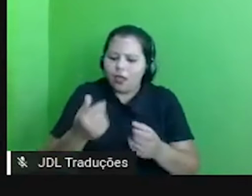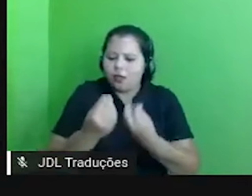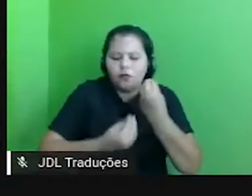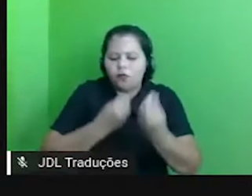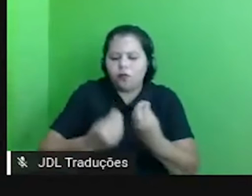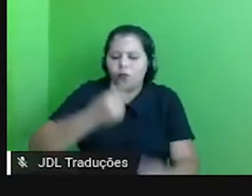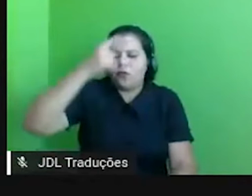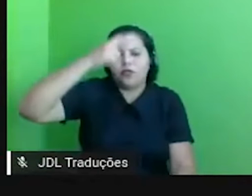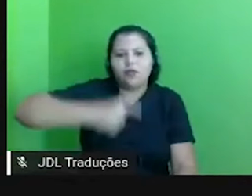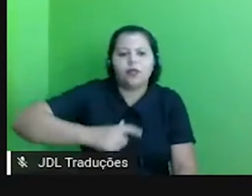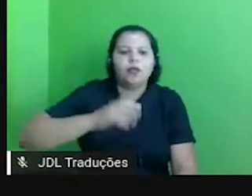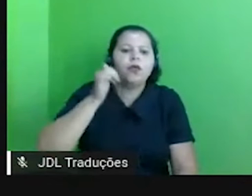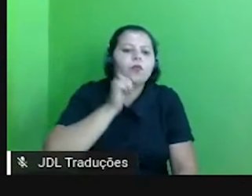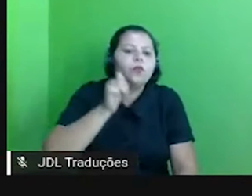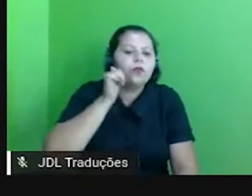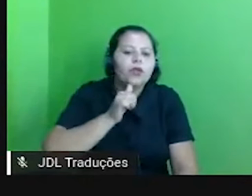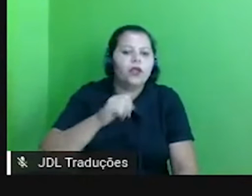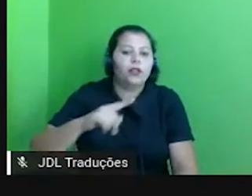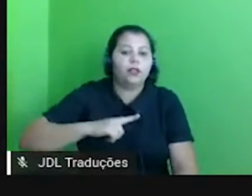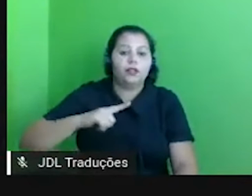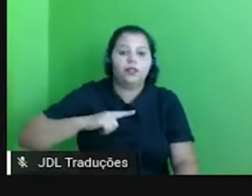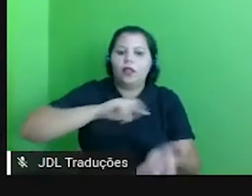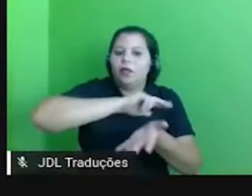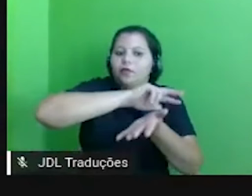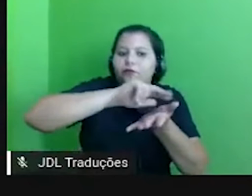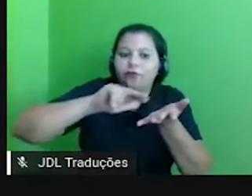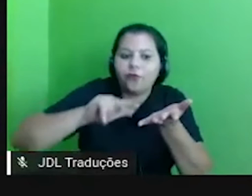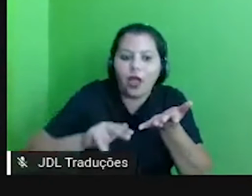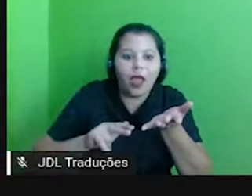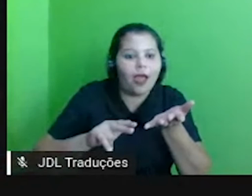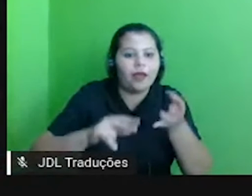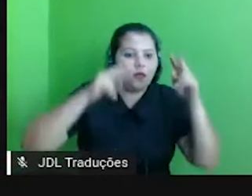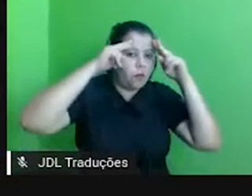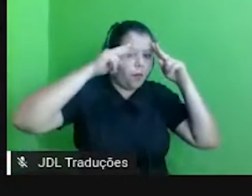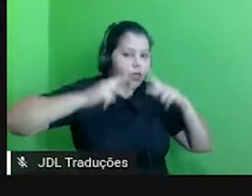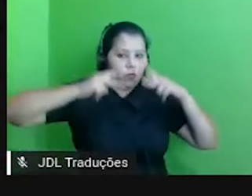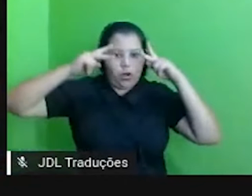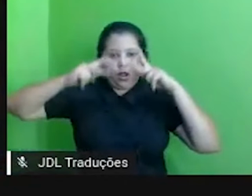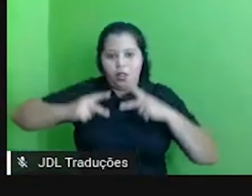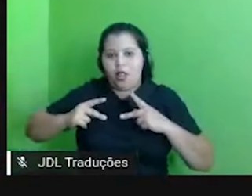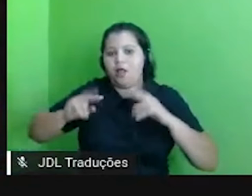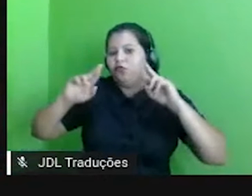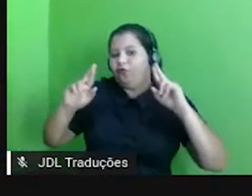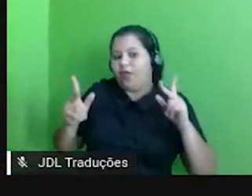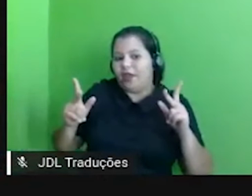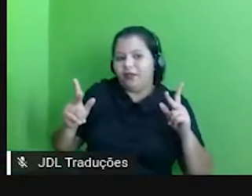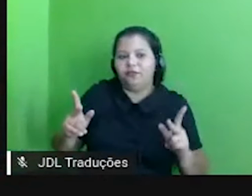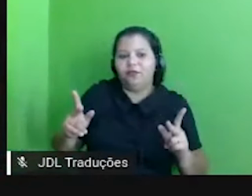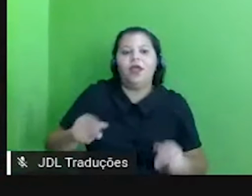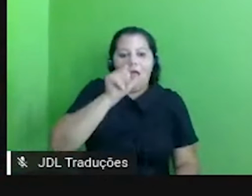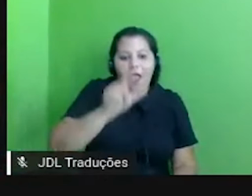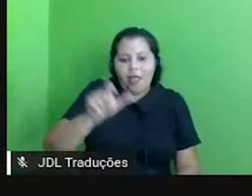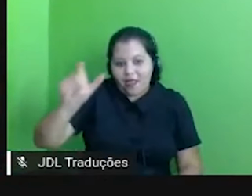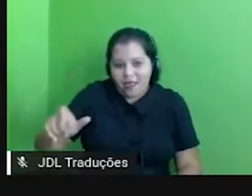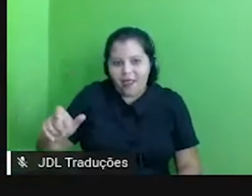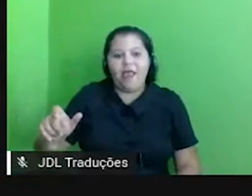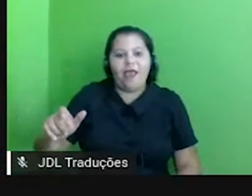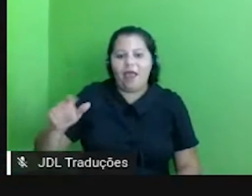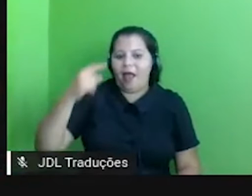é são várias personalidades diferentes e vários caminhos diferentes Não elas não são só diferentes pela